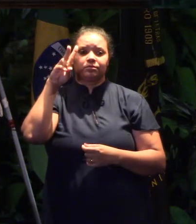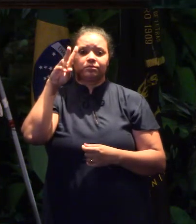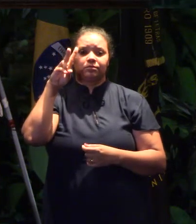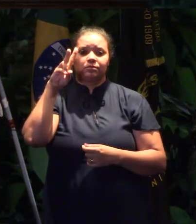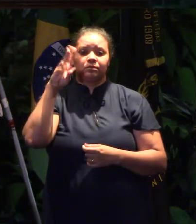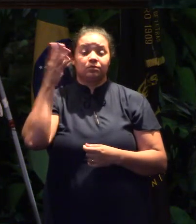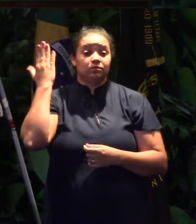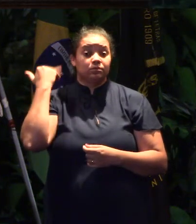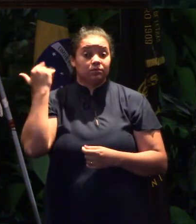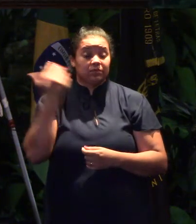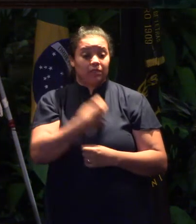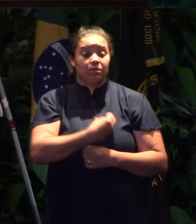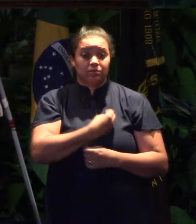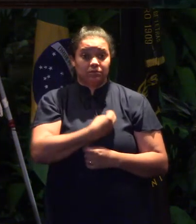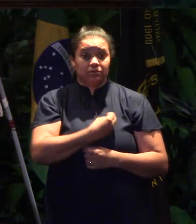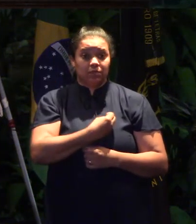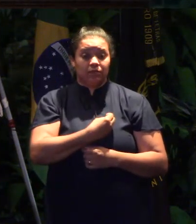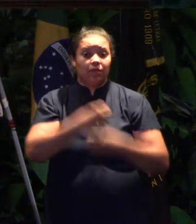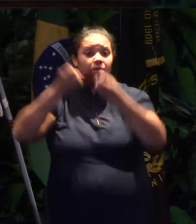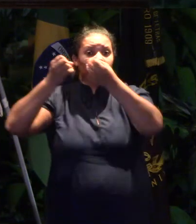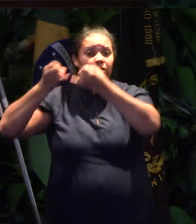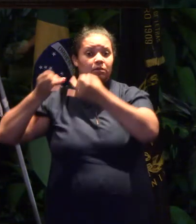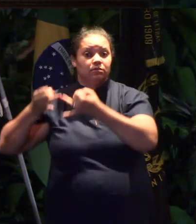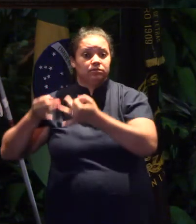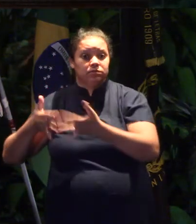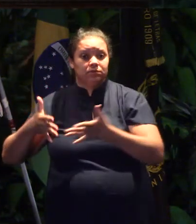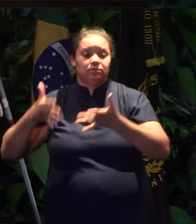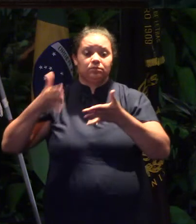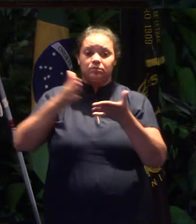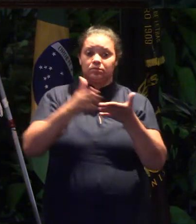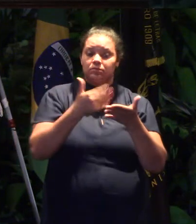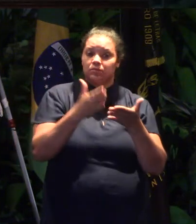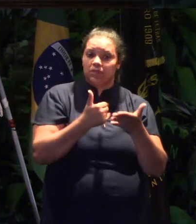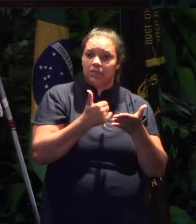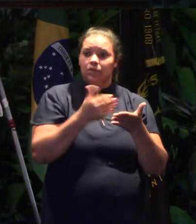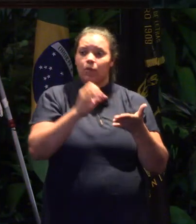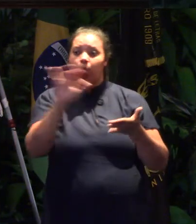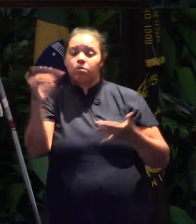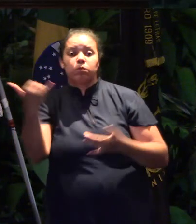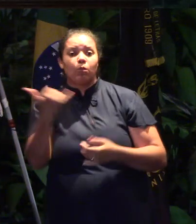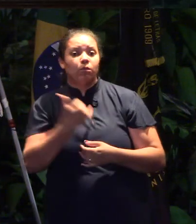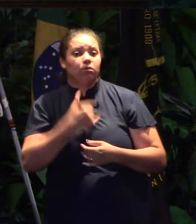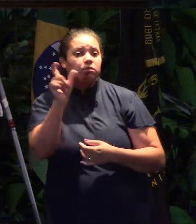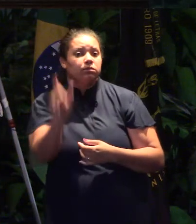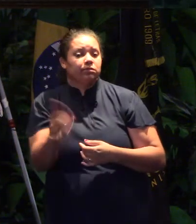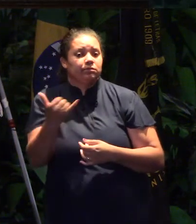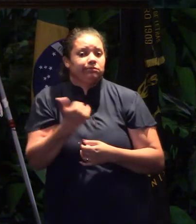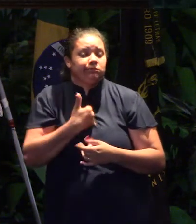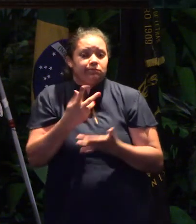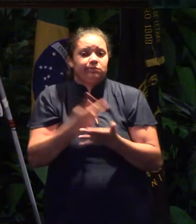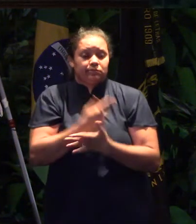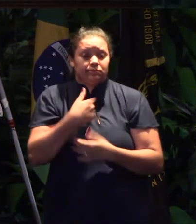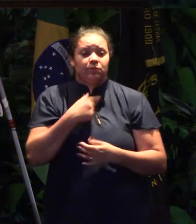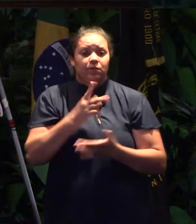de acontecimentos vividos e narrados, sejam pelas páginas de livros, sejam pela boca de alguém, ou sejam acontecimentos que eu mesmo